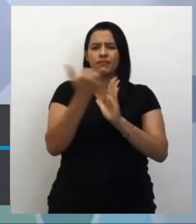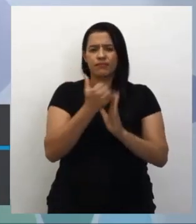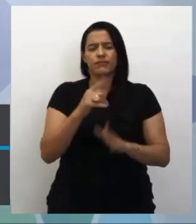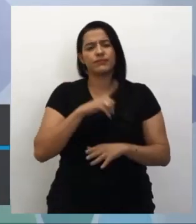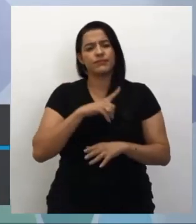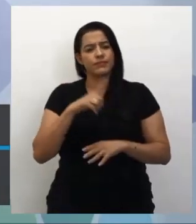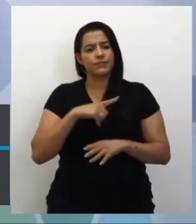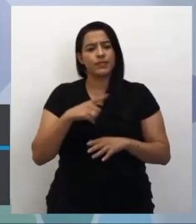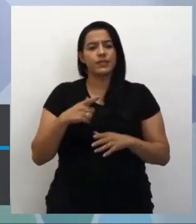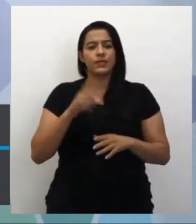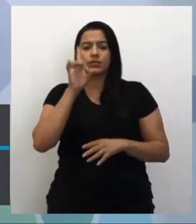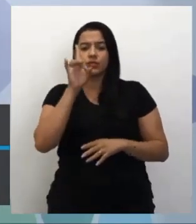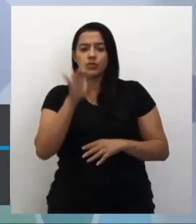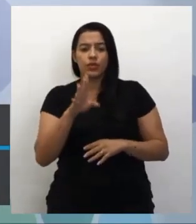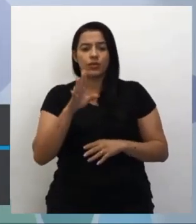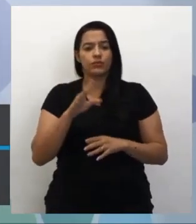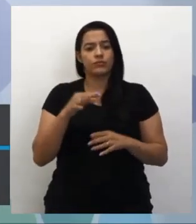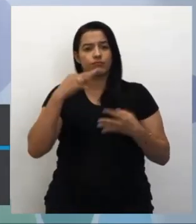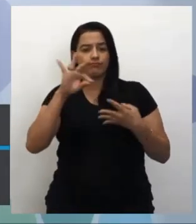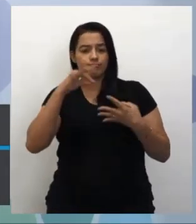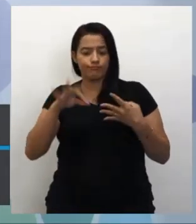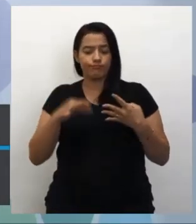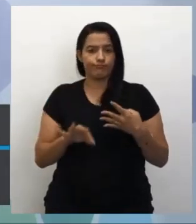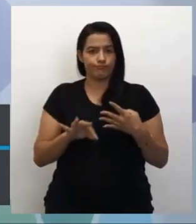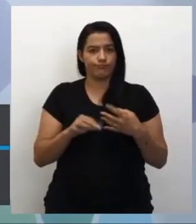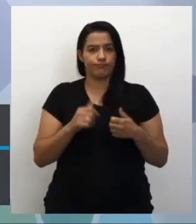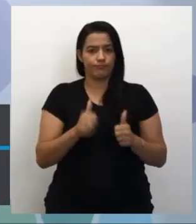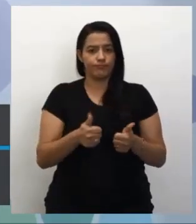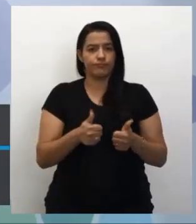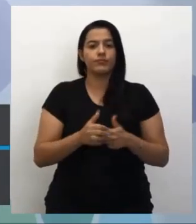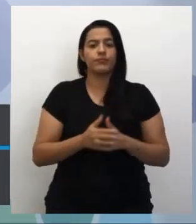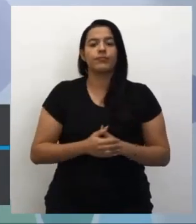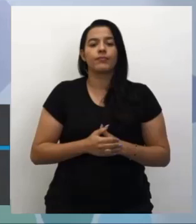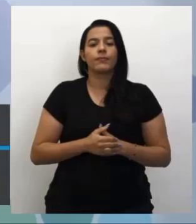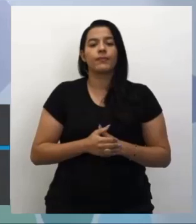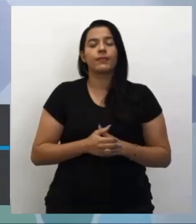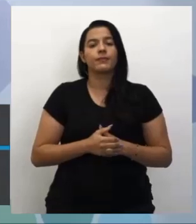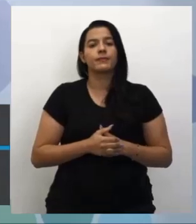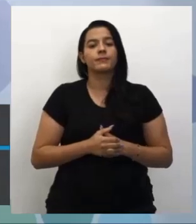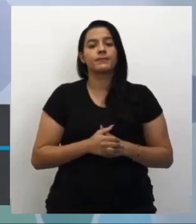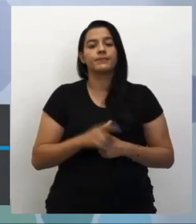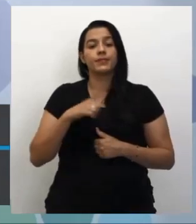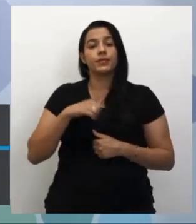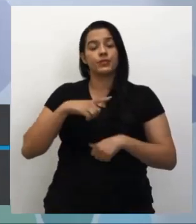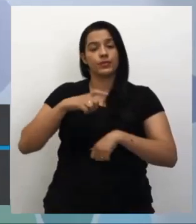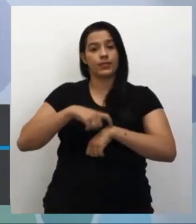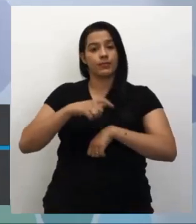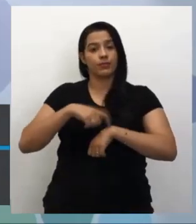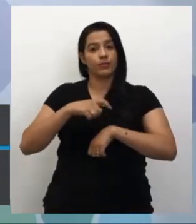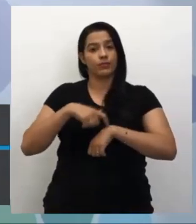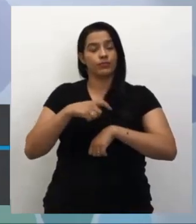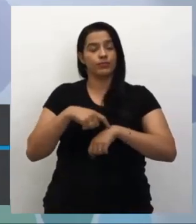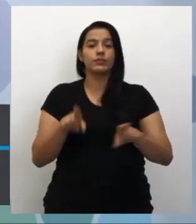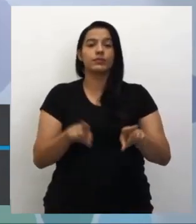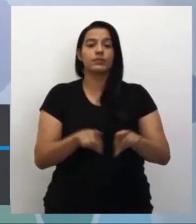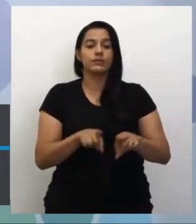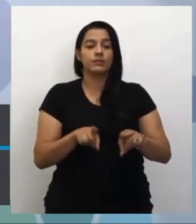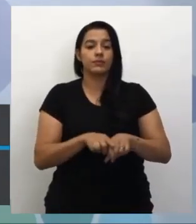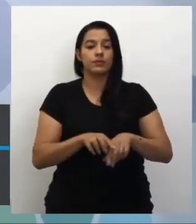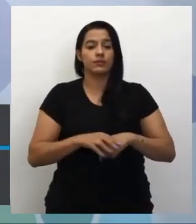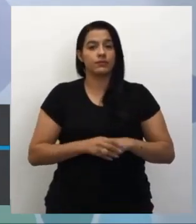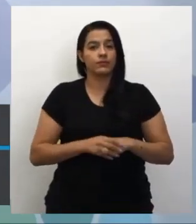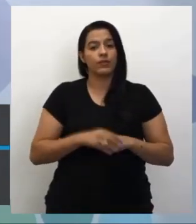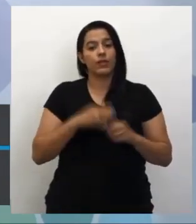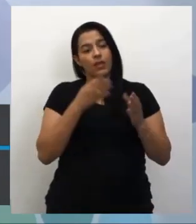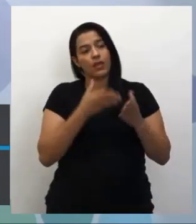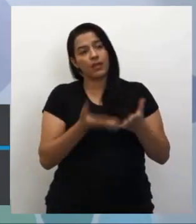senão a gente vai só pensar os elementos. Personagem, espaço, narrador, tempo. Tempo. O que é o tempo? A